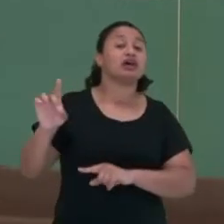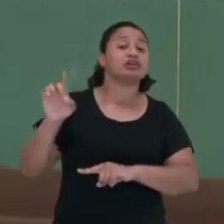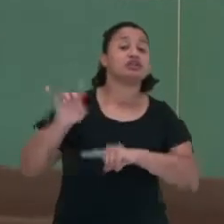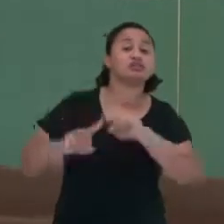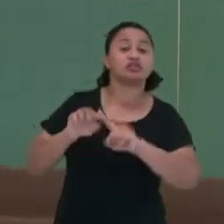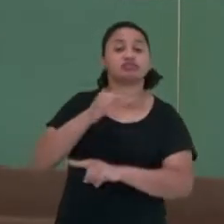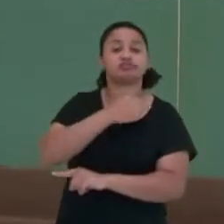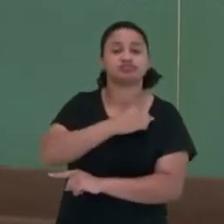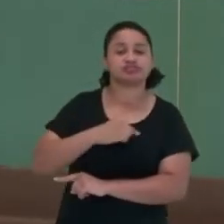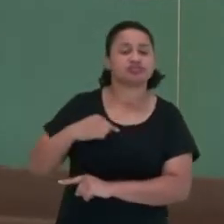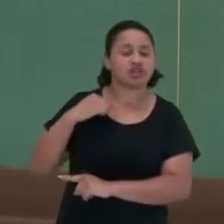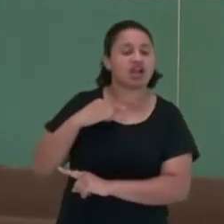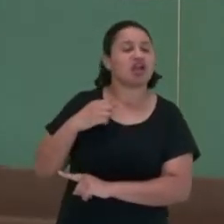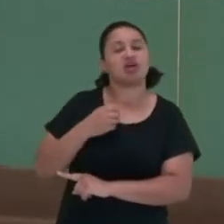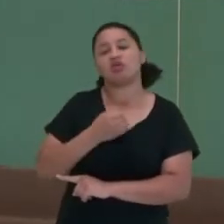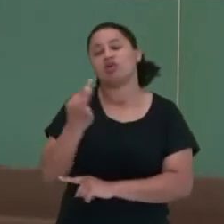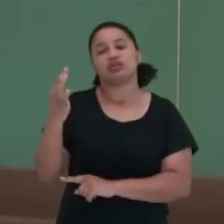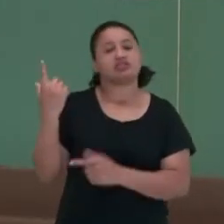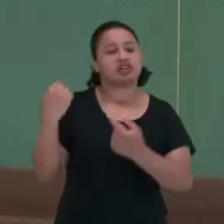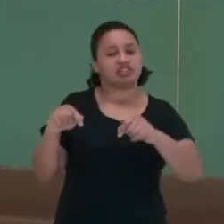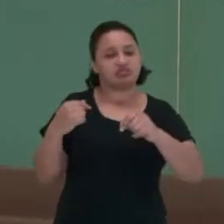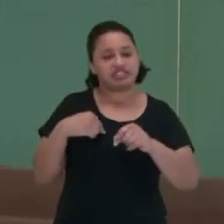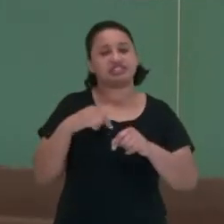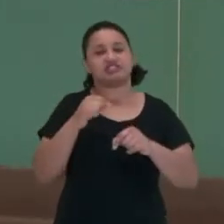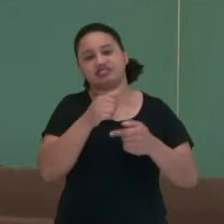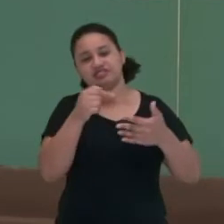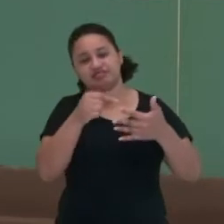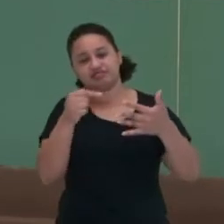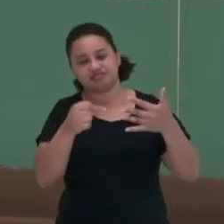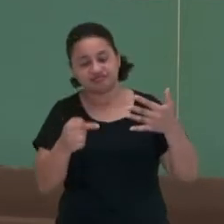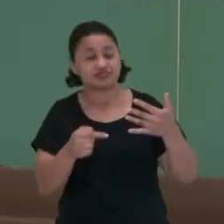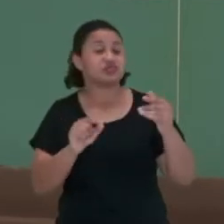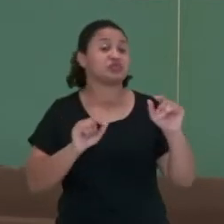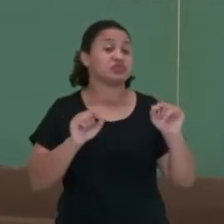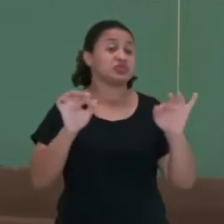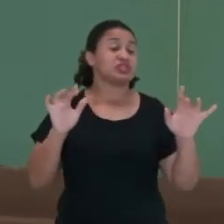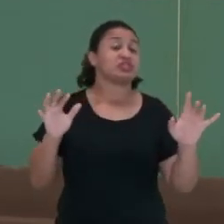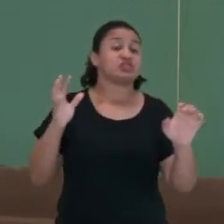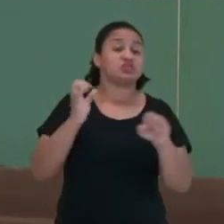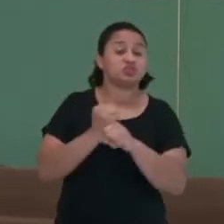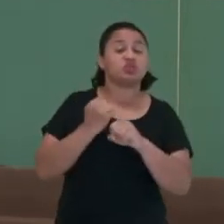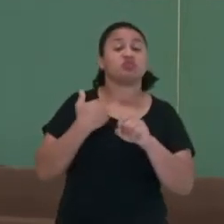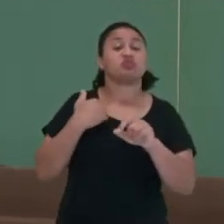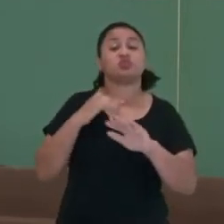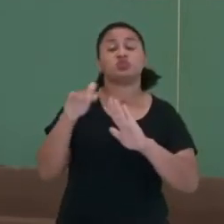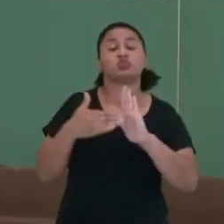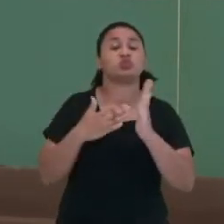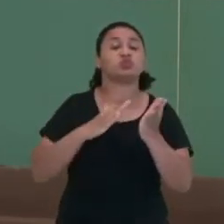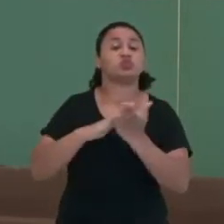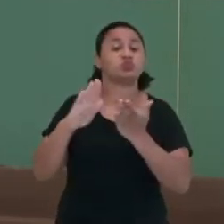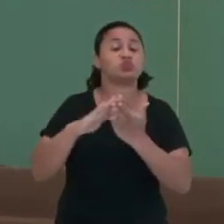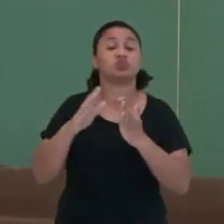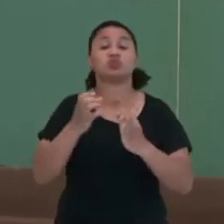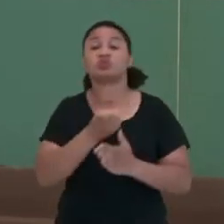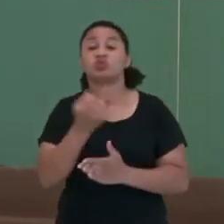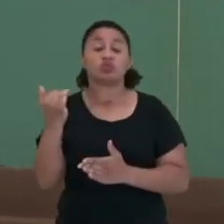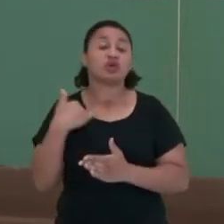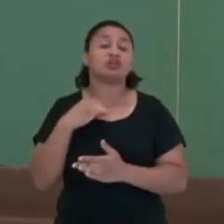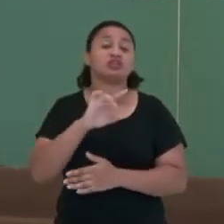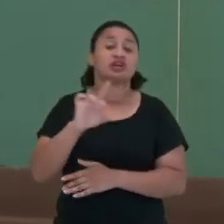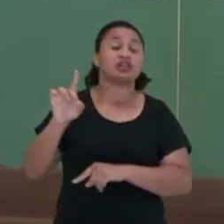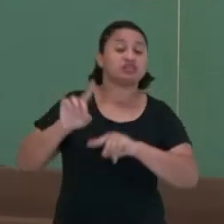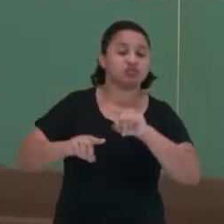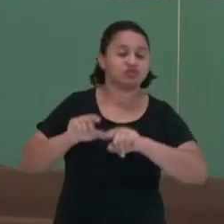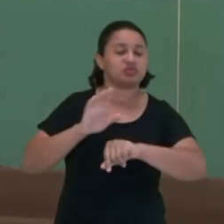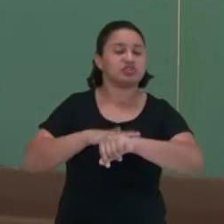que são exatamente desse impulsionamento. Somando todos esses custos, quanto que vai ser o custo unitário? Vou dar